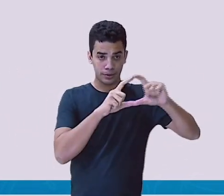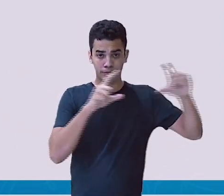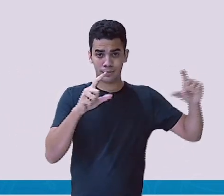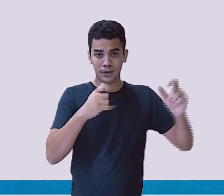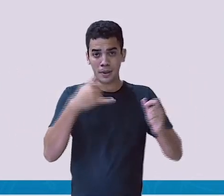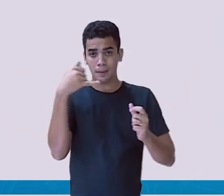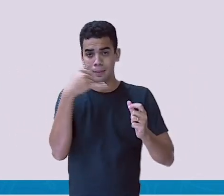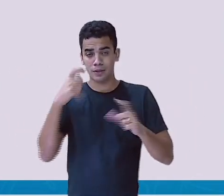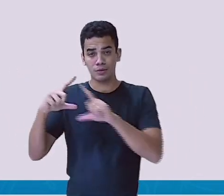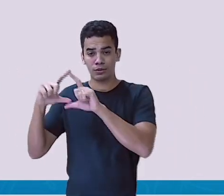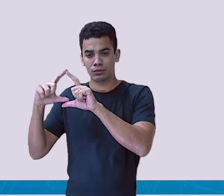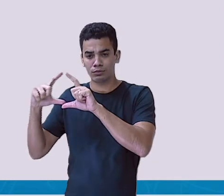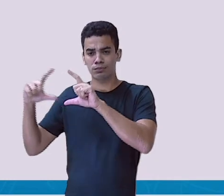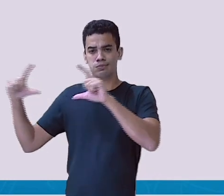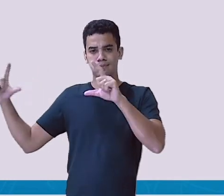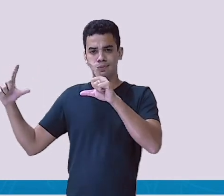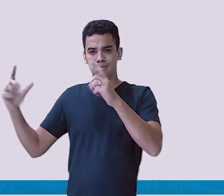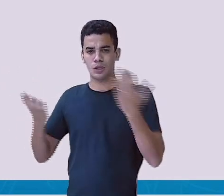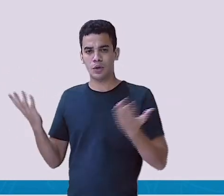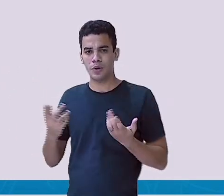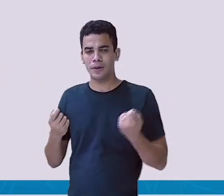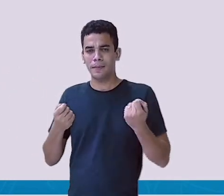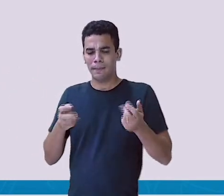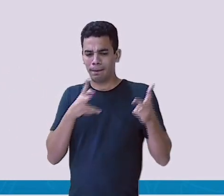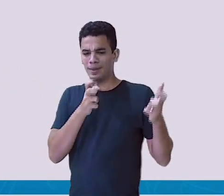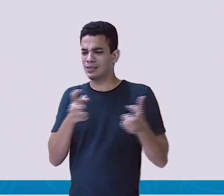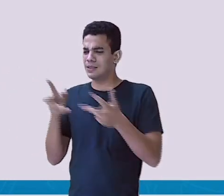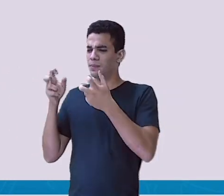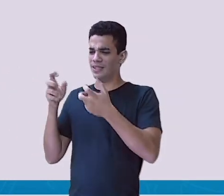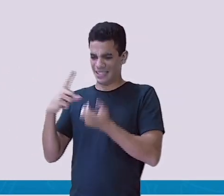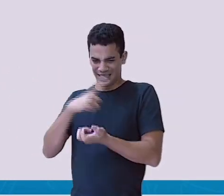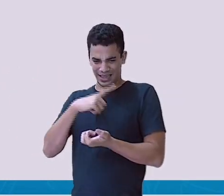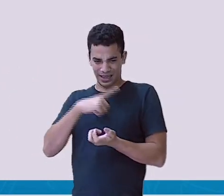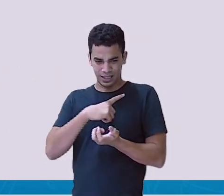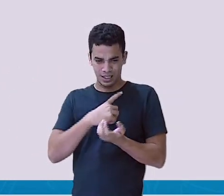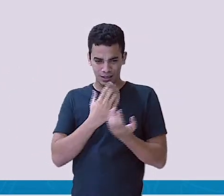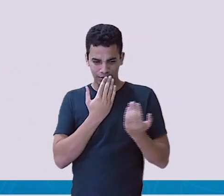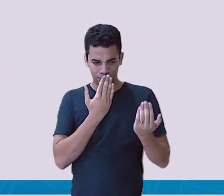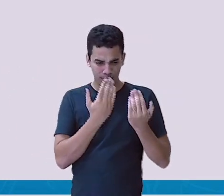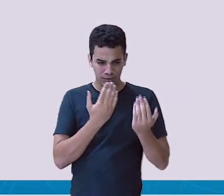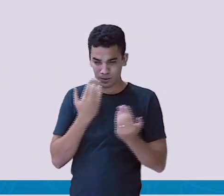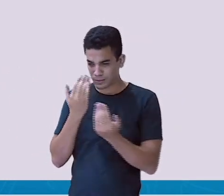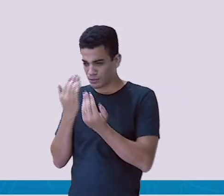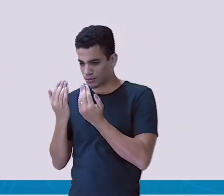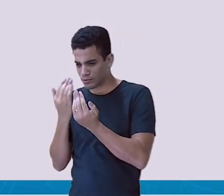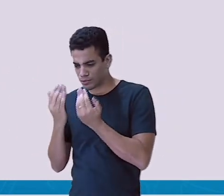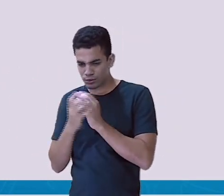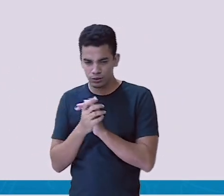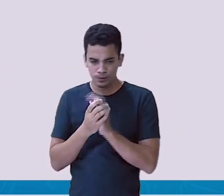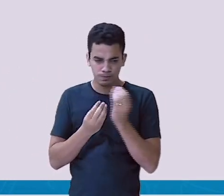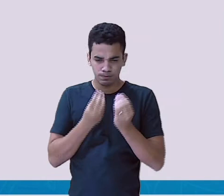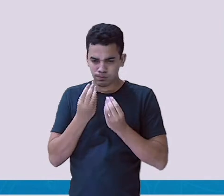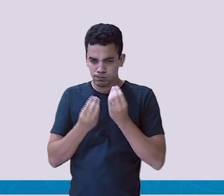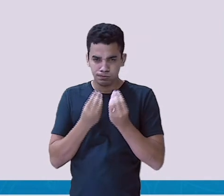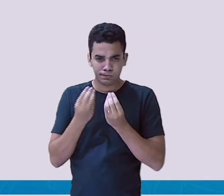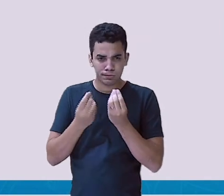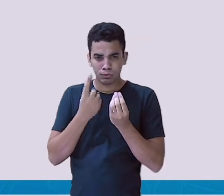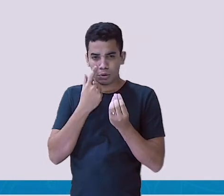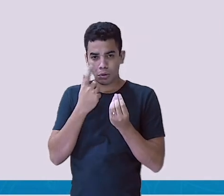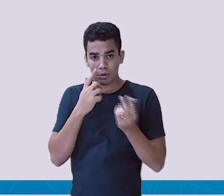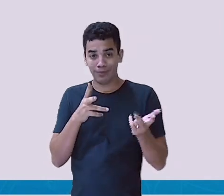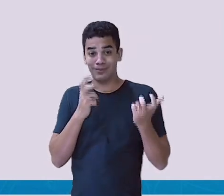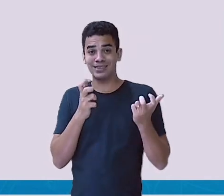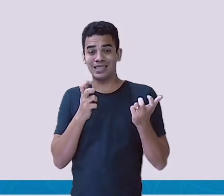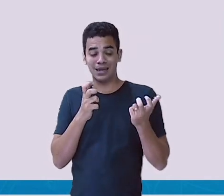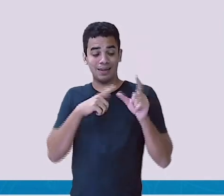vou observar se eles são semelhantes, né? Olha, tem termos